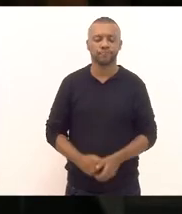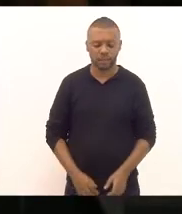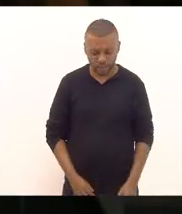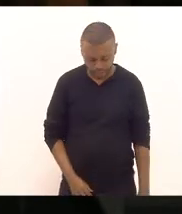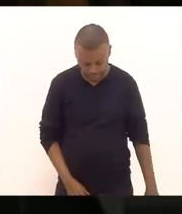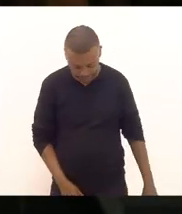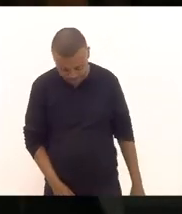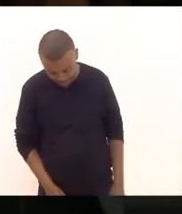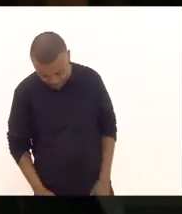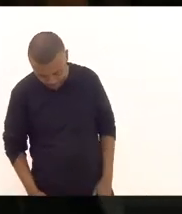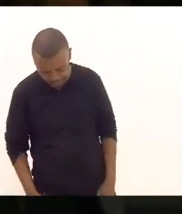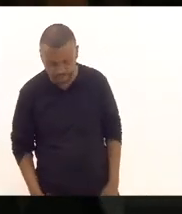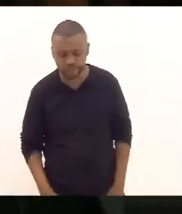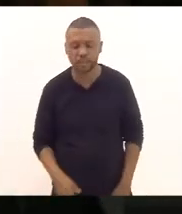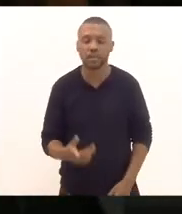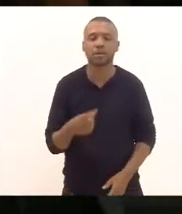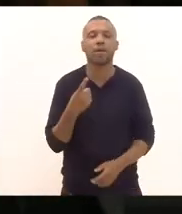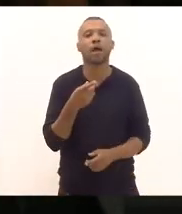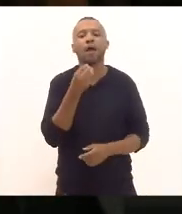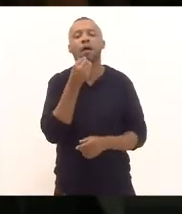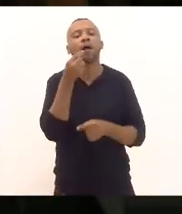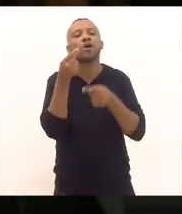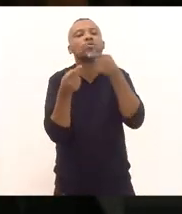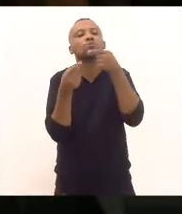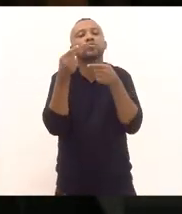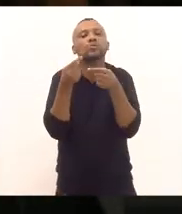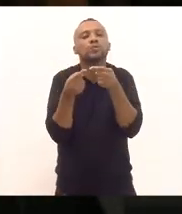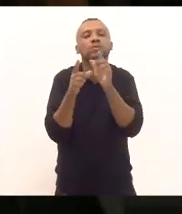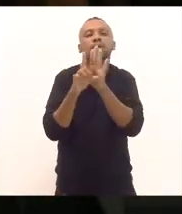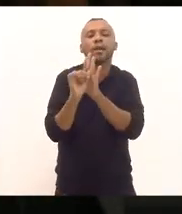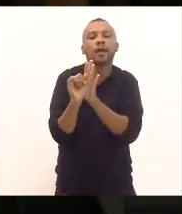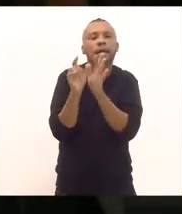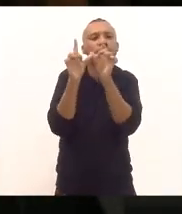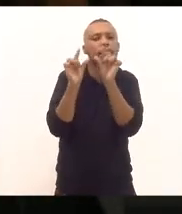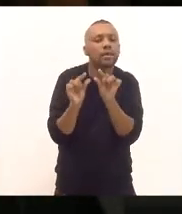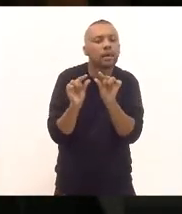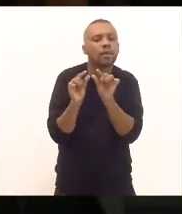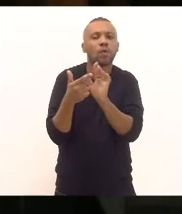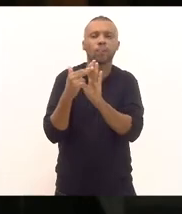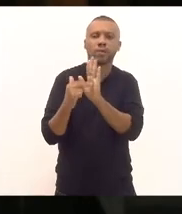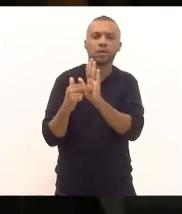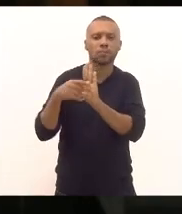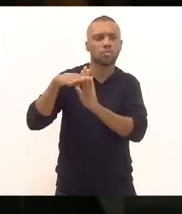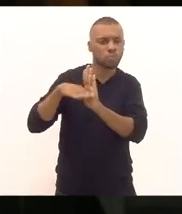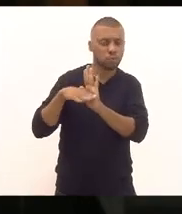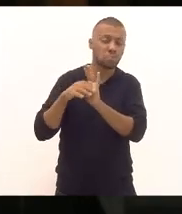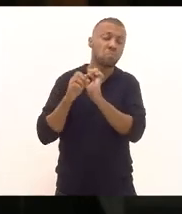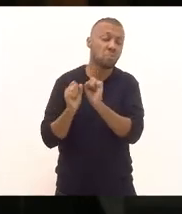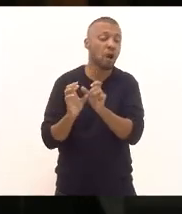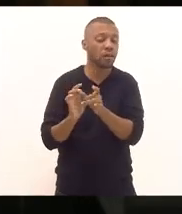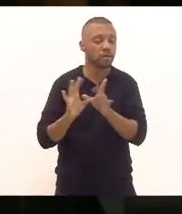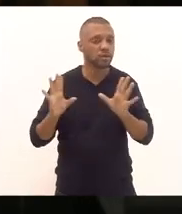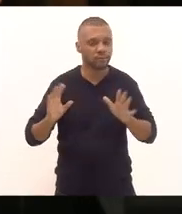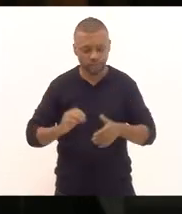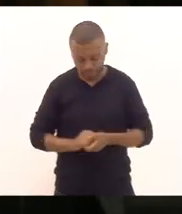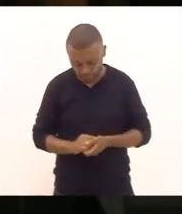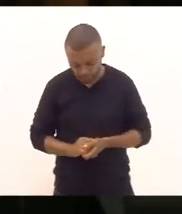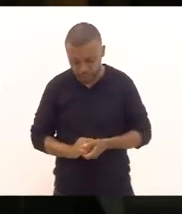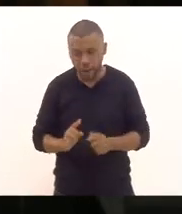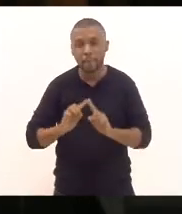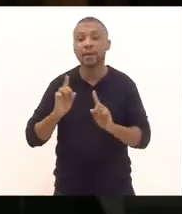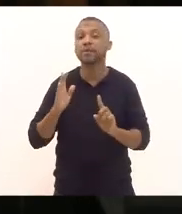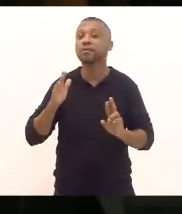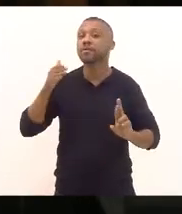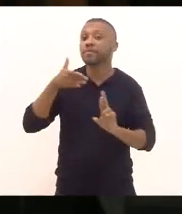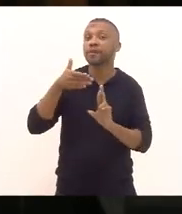Isso deve ser legislado isso pode ser diminuído com o princípio da anualidade pode mas é uma atribuição